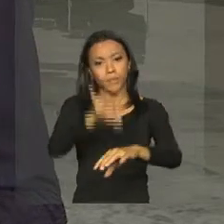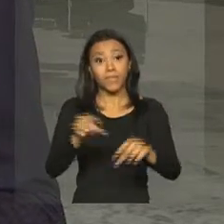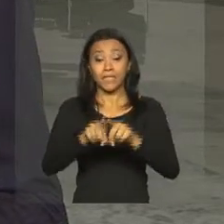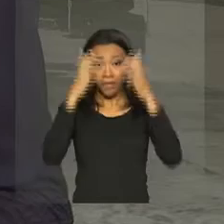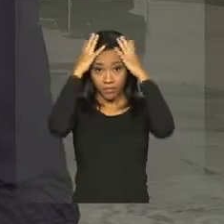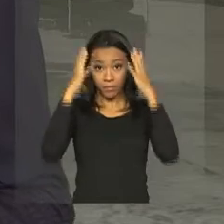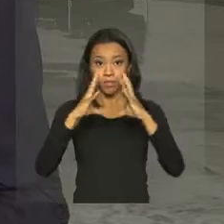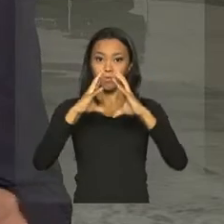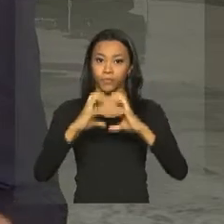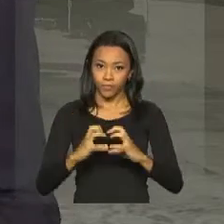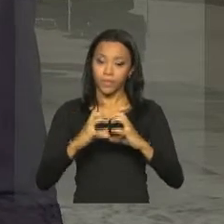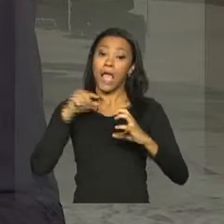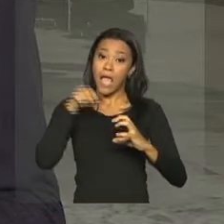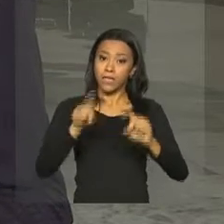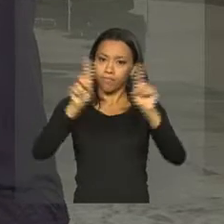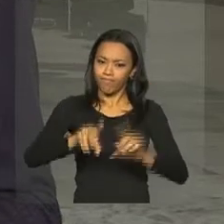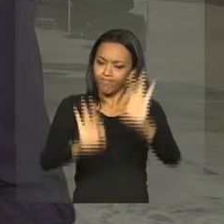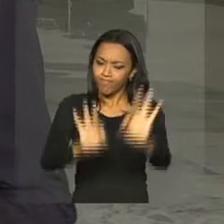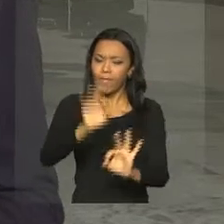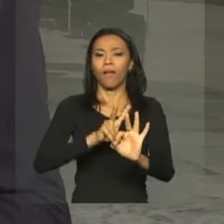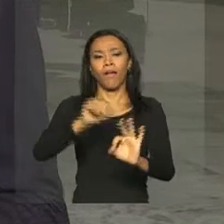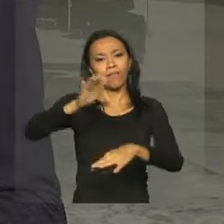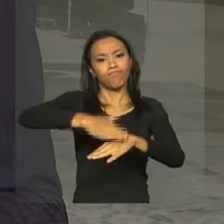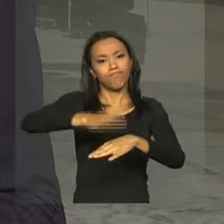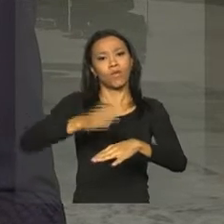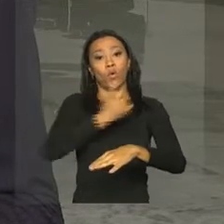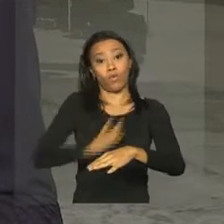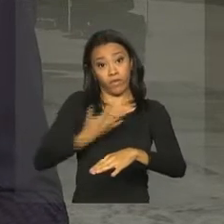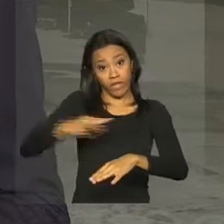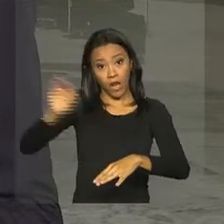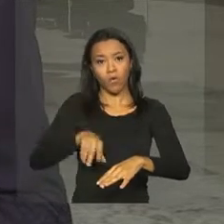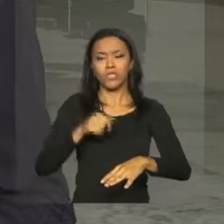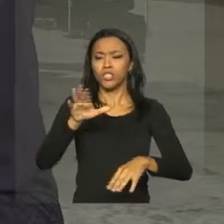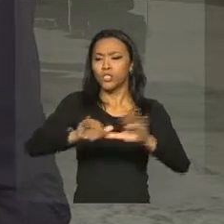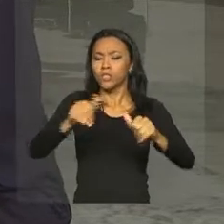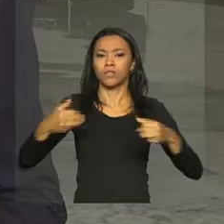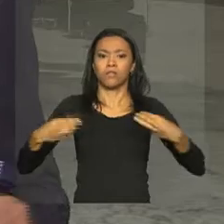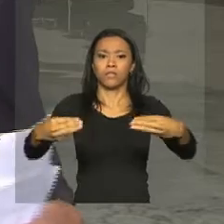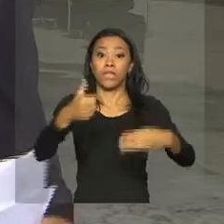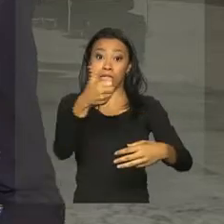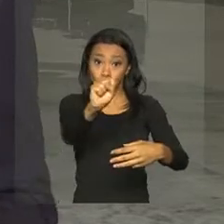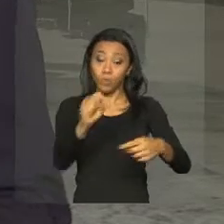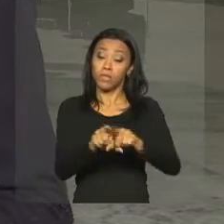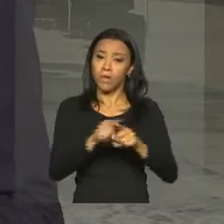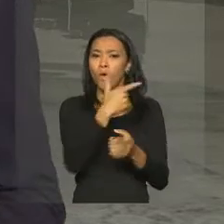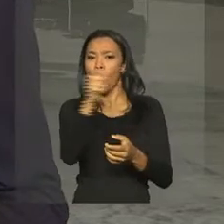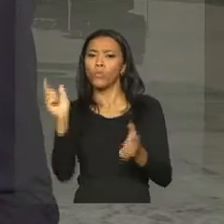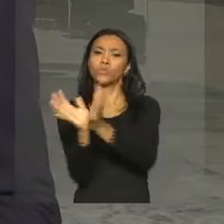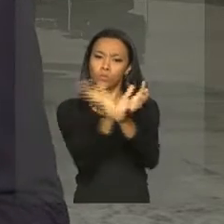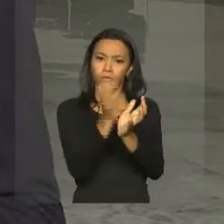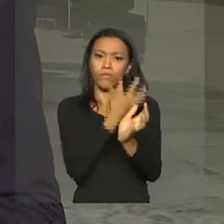microcefalia o plano executado pelo governo federal envolve 18 ministérios além de outros órgãos federais e